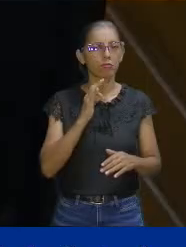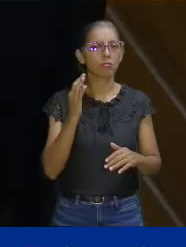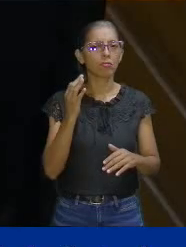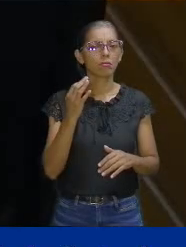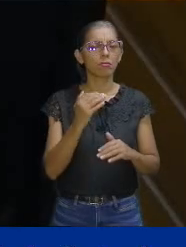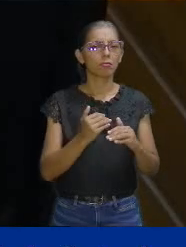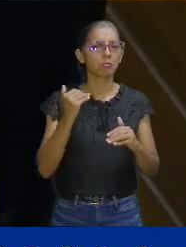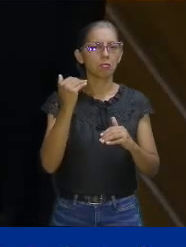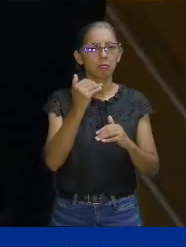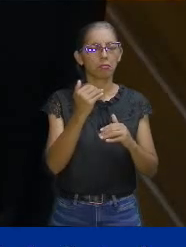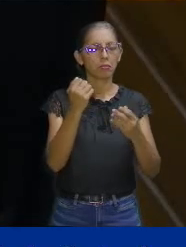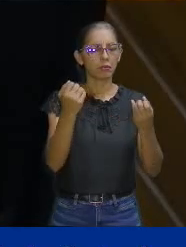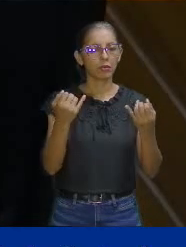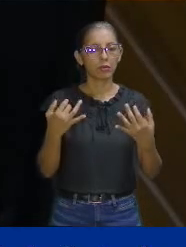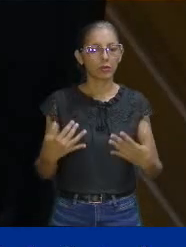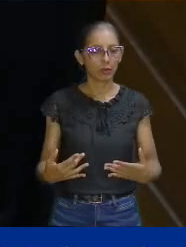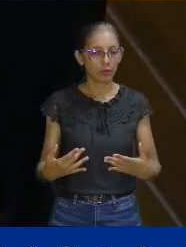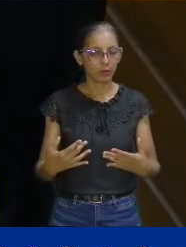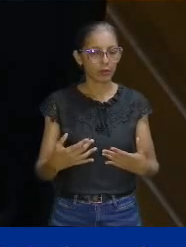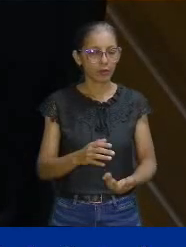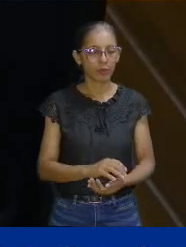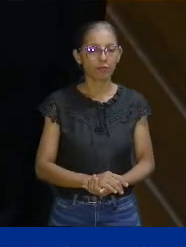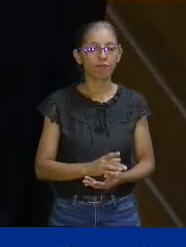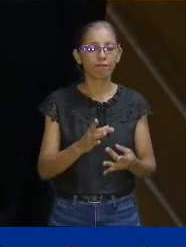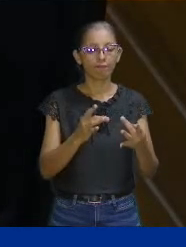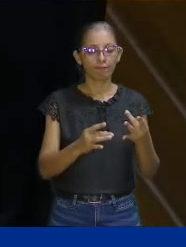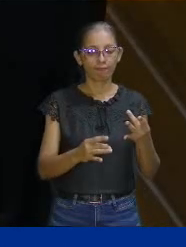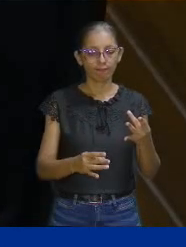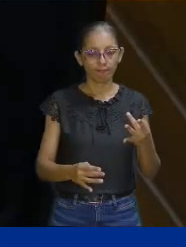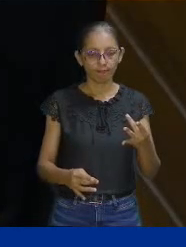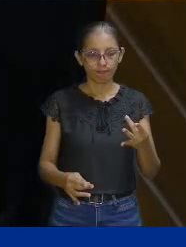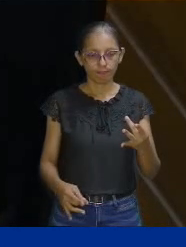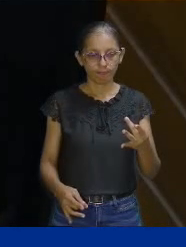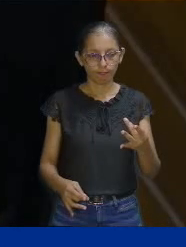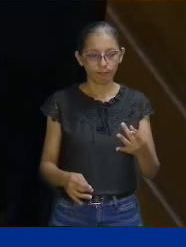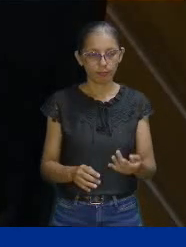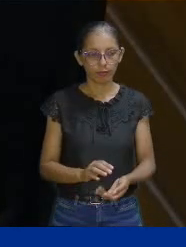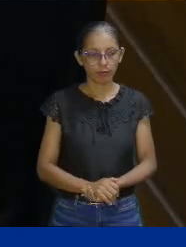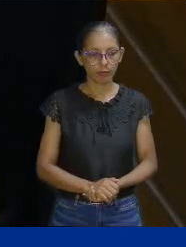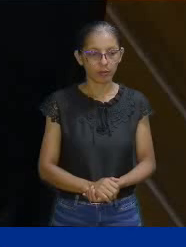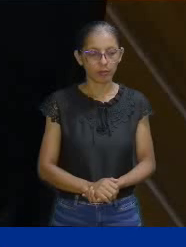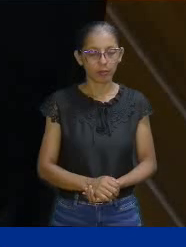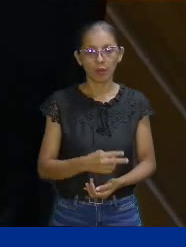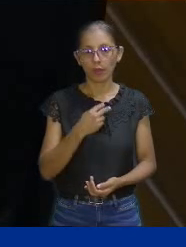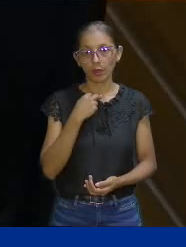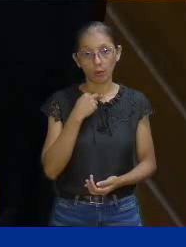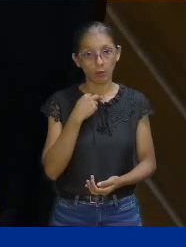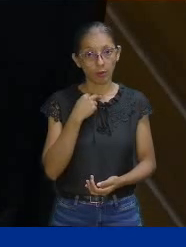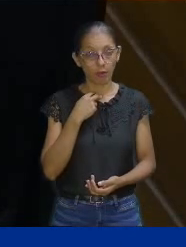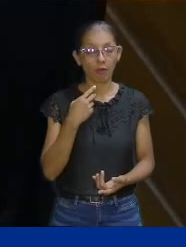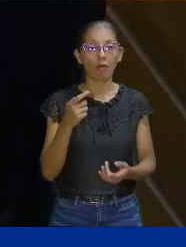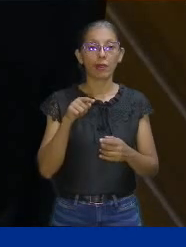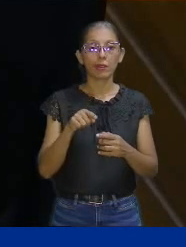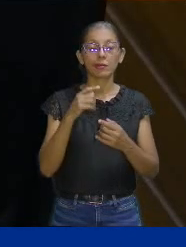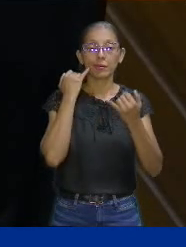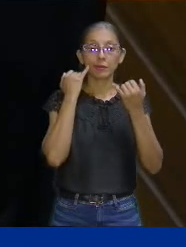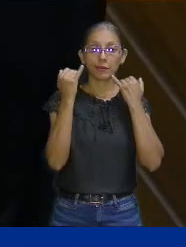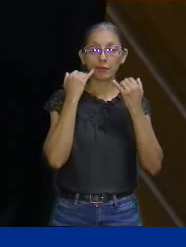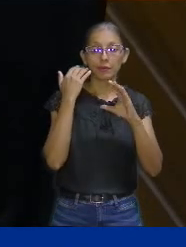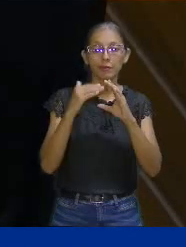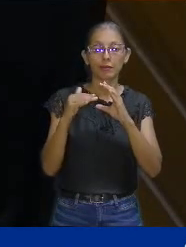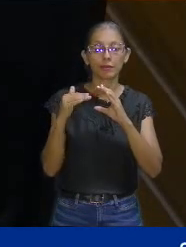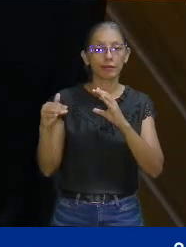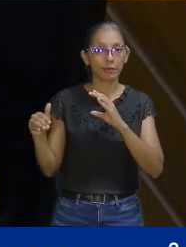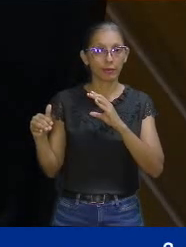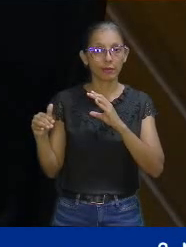informações detalhadas, indeferindo todos os pedidos com base em fundamentos legais e administrativos. O Ministério Público